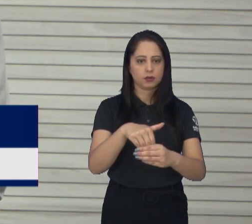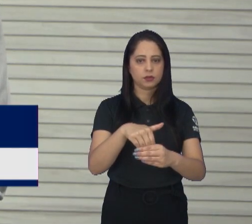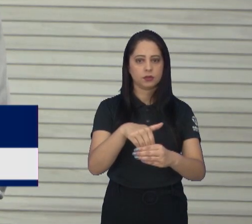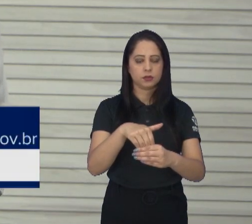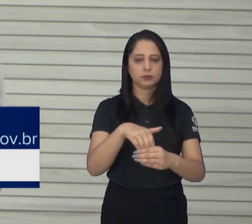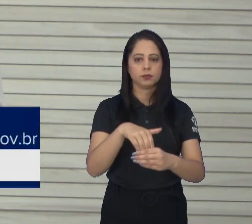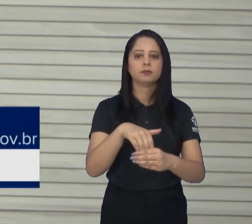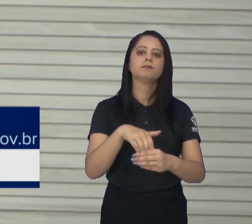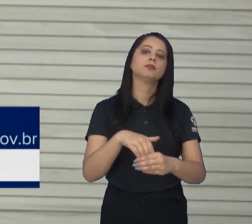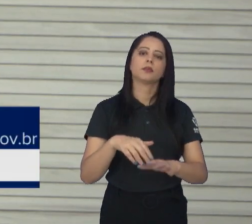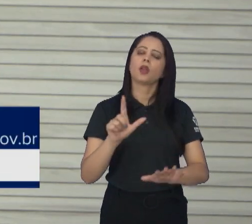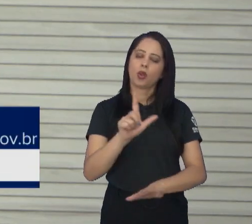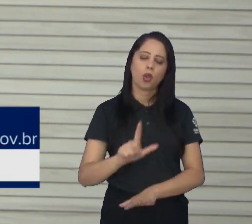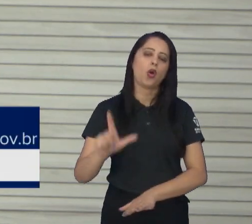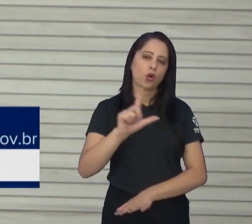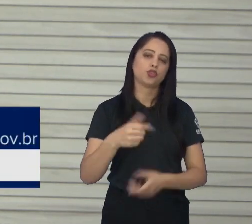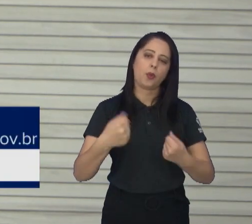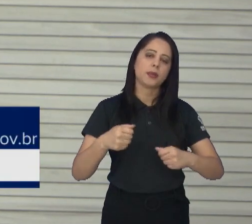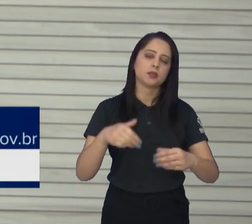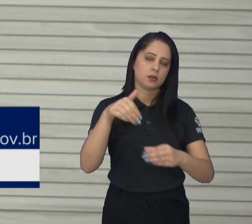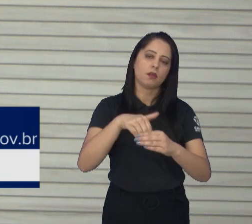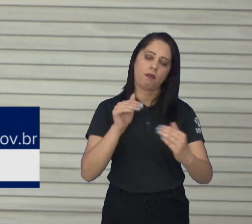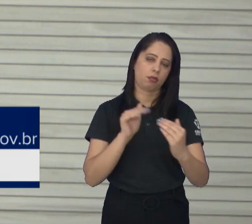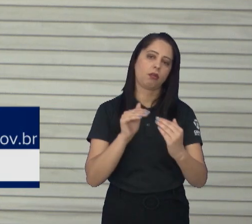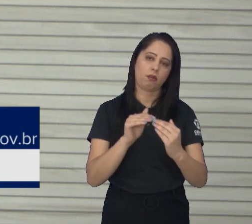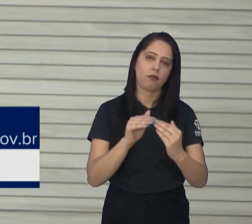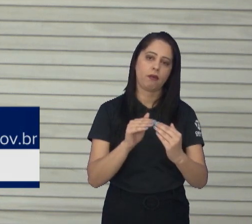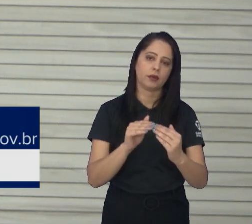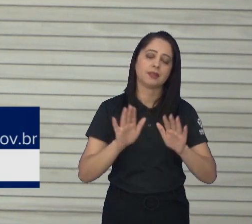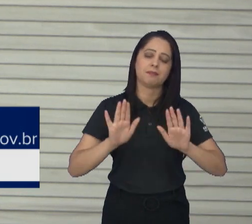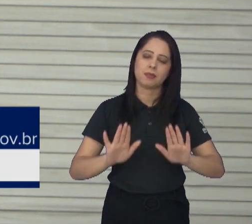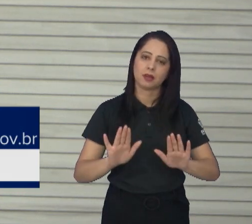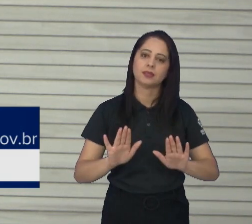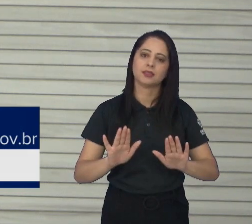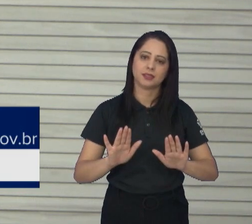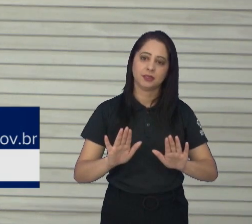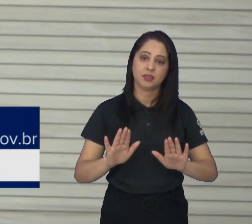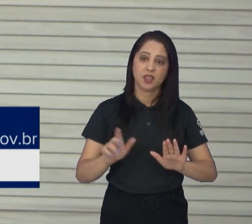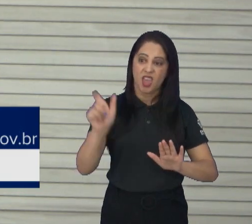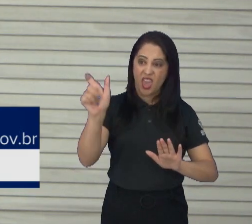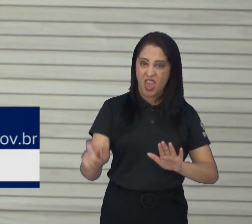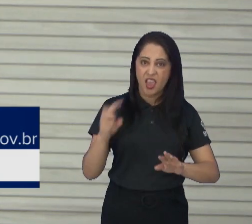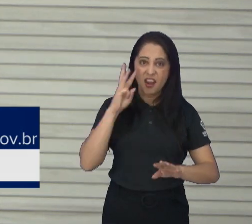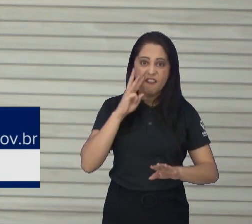É óbvio, a gente tem que votar favorável, né? Mas